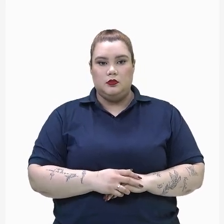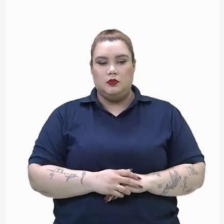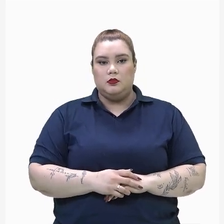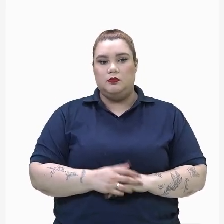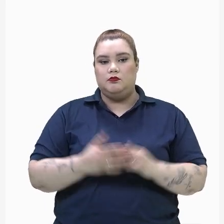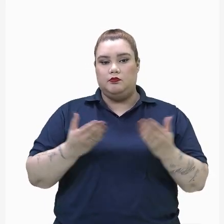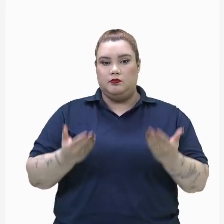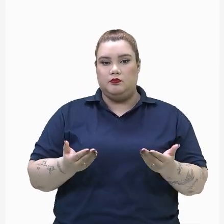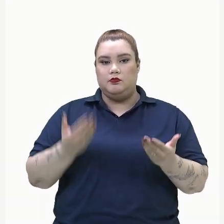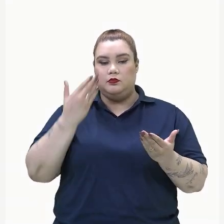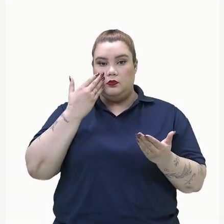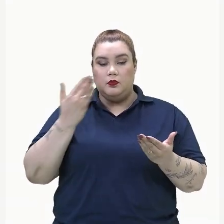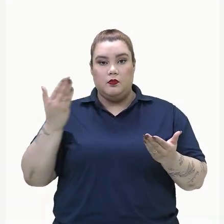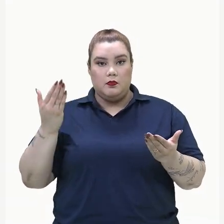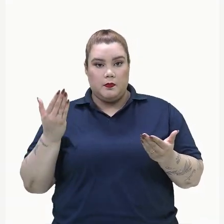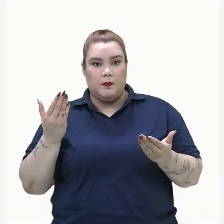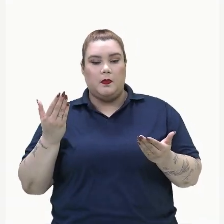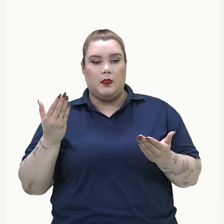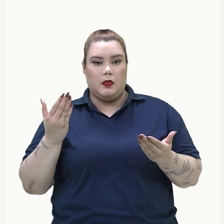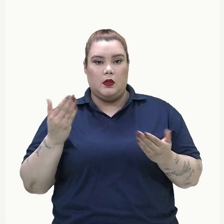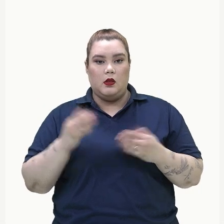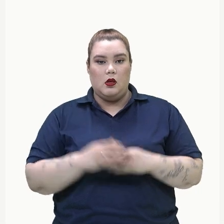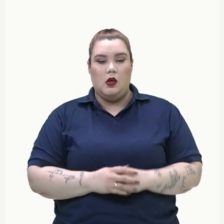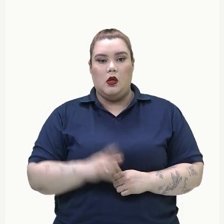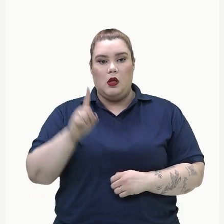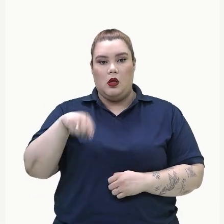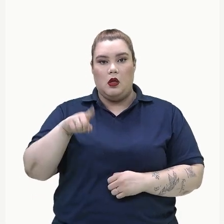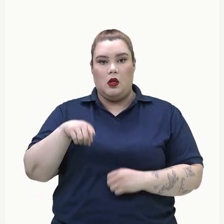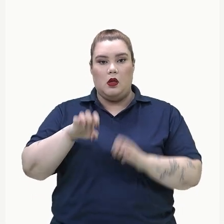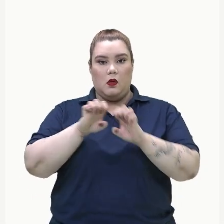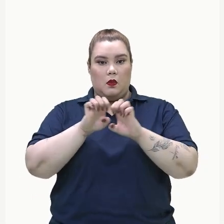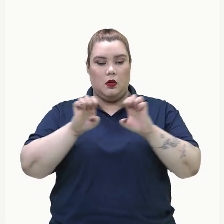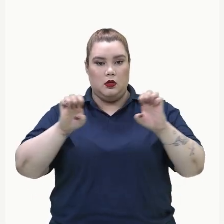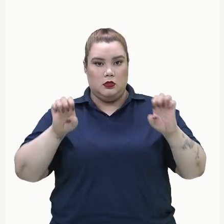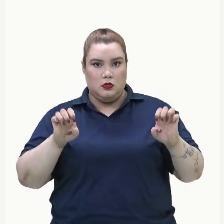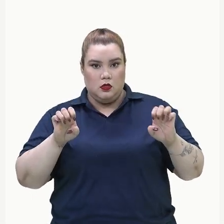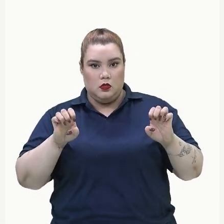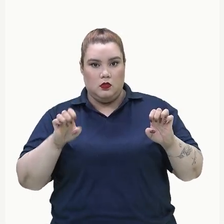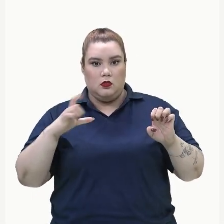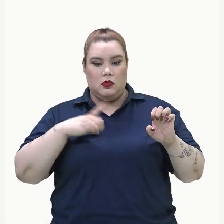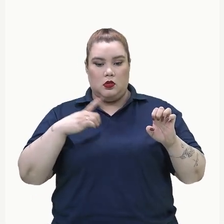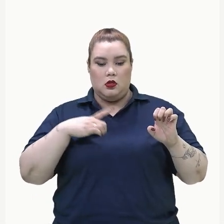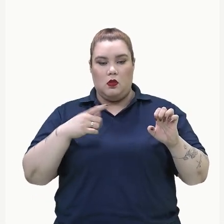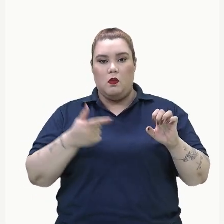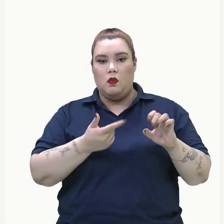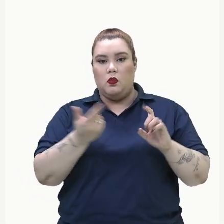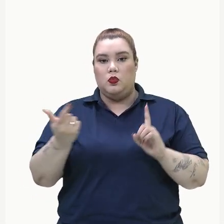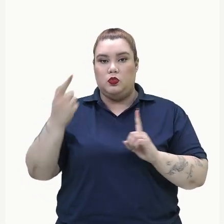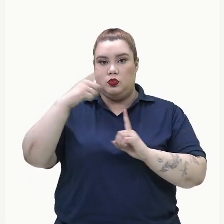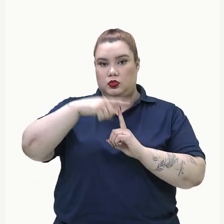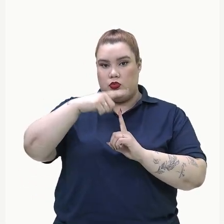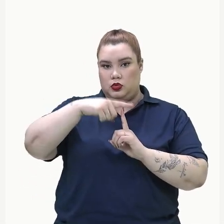Esse aí, por exemplo, né, é uma equação que está escrita em outro formato,